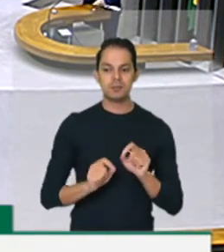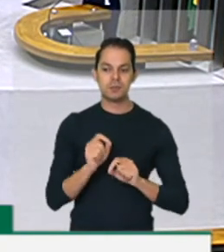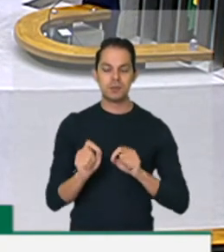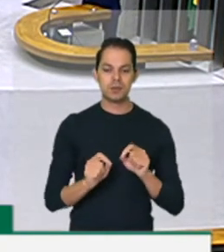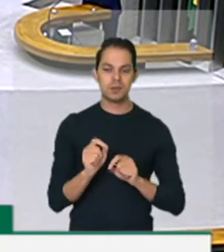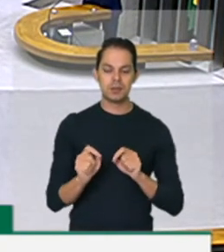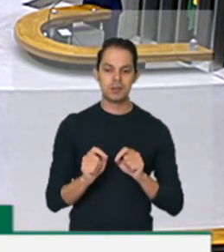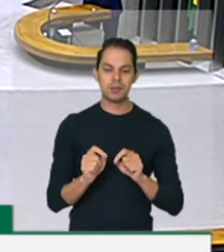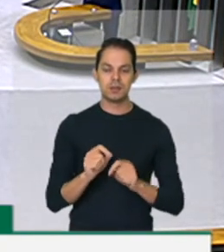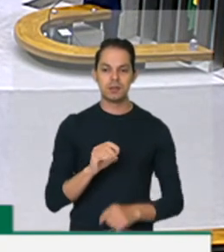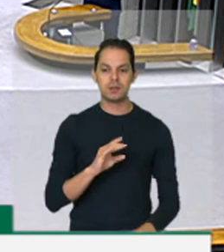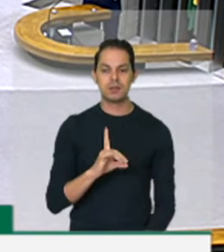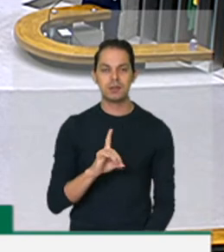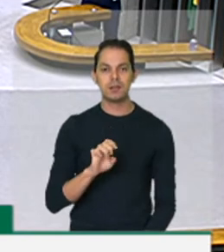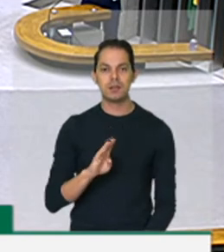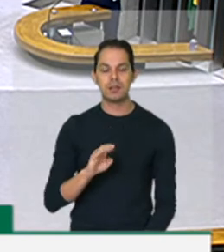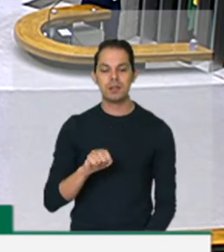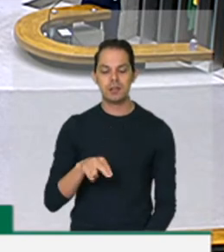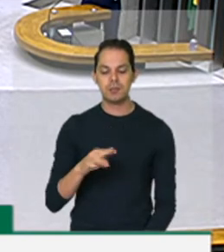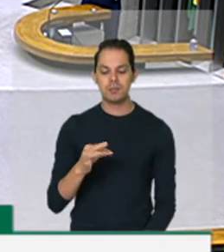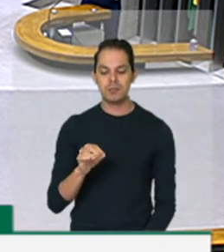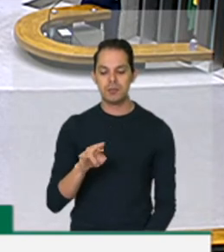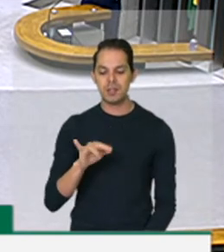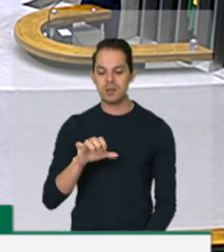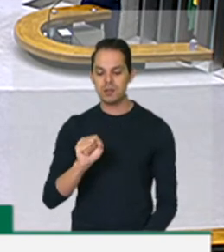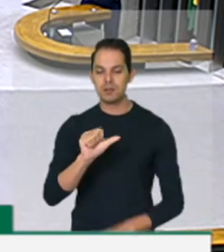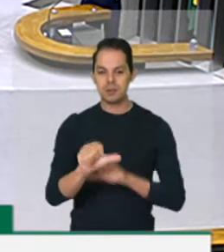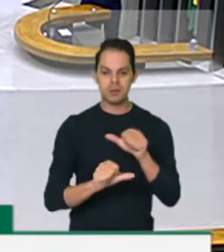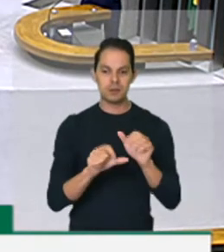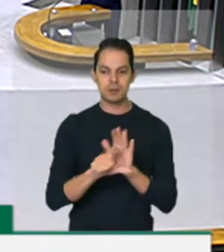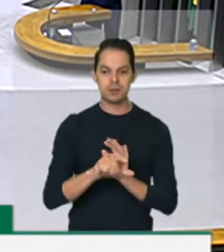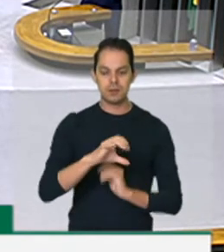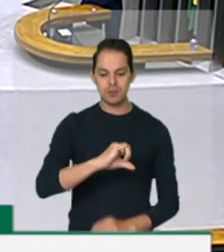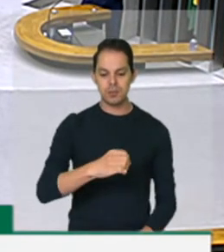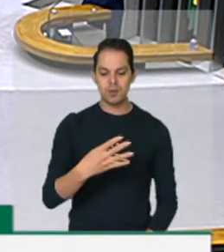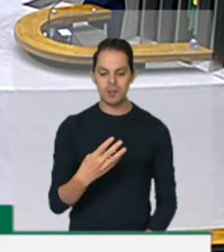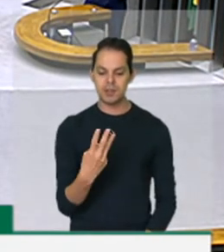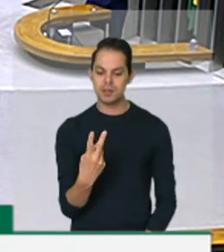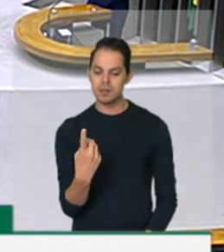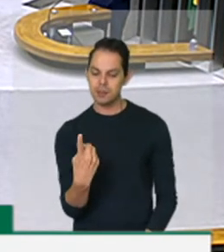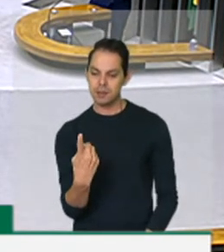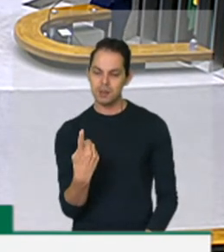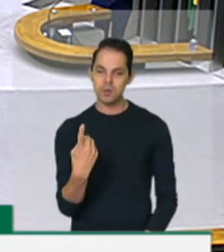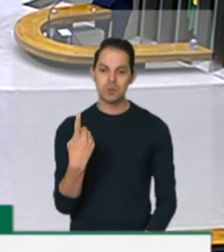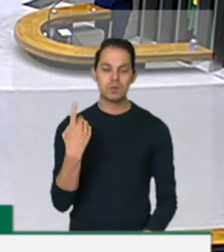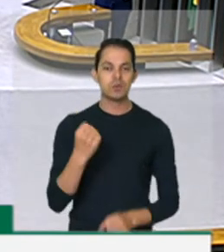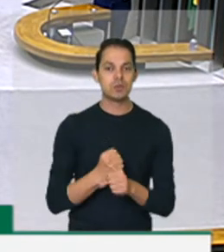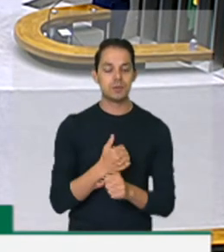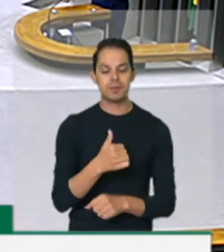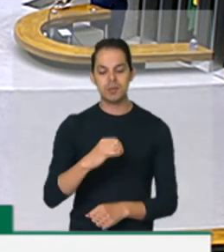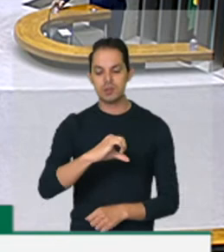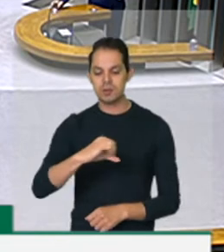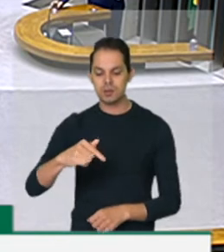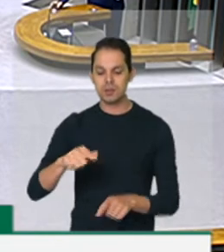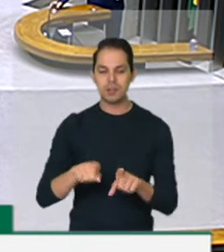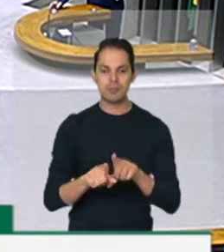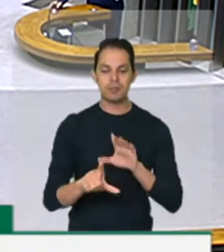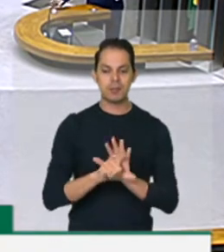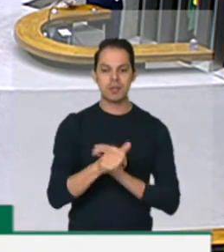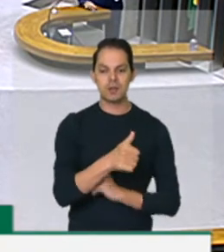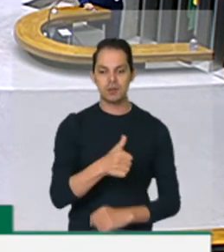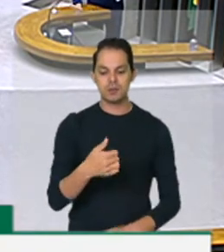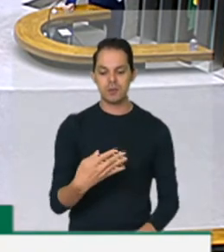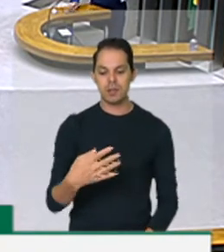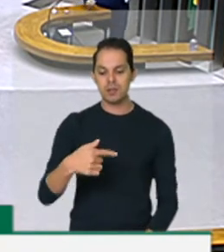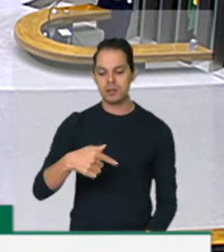debêntures de infraestrutura, altera a lei número 9.481 de 3 de agosto de 97, a lei número